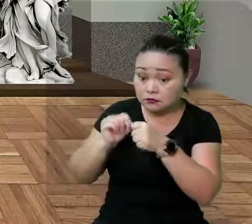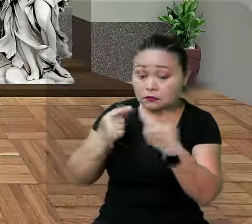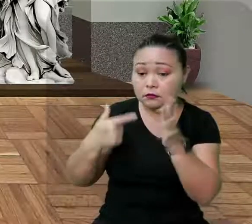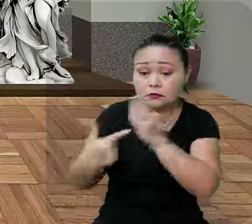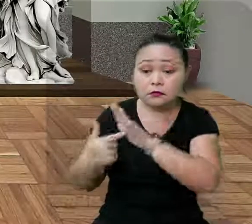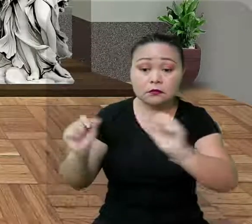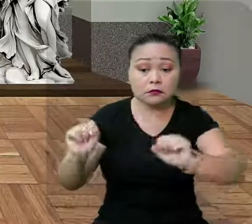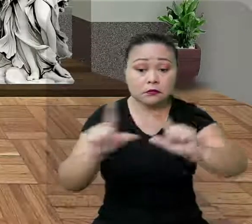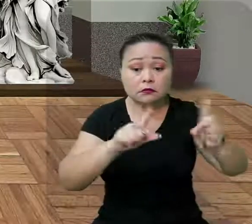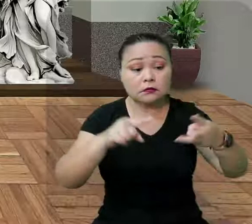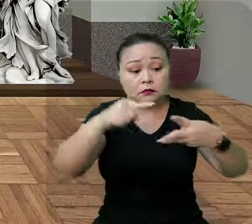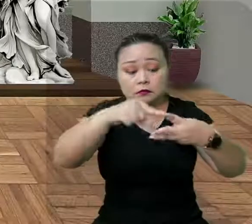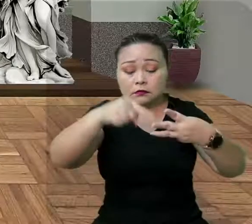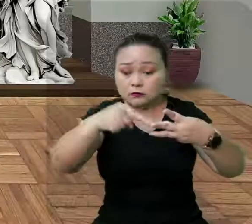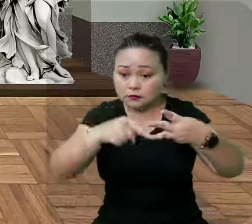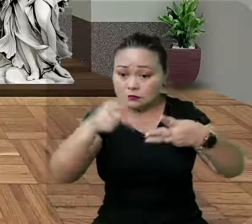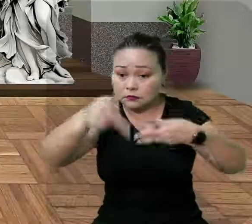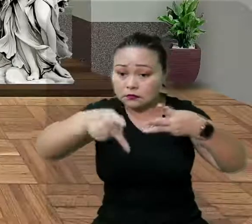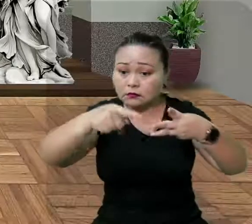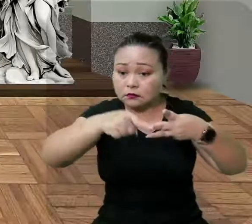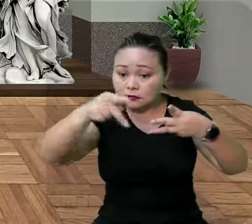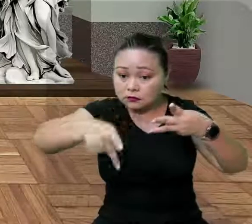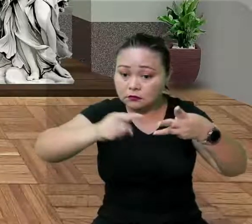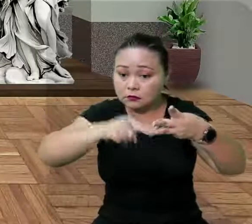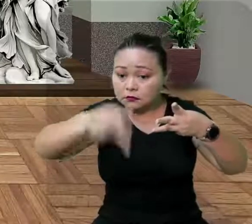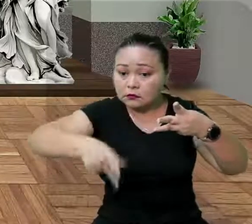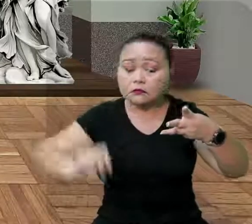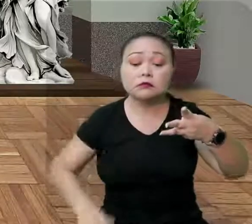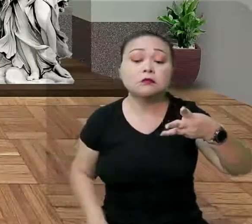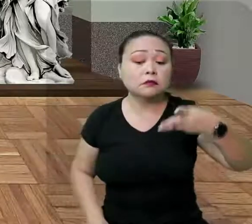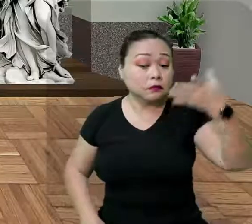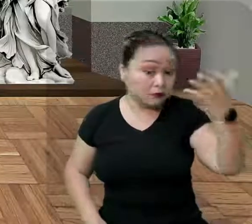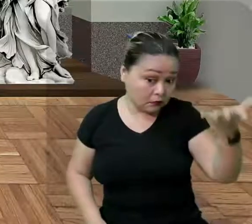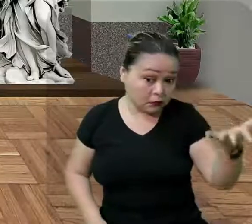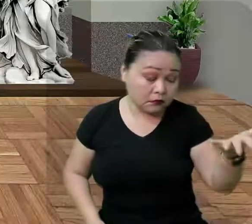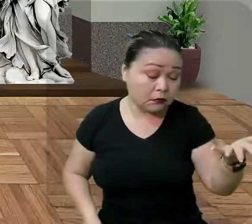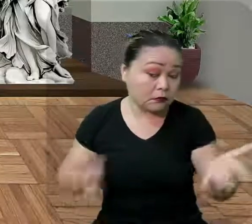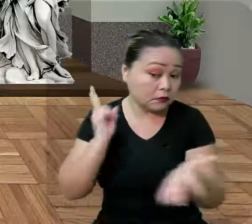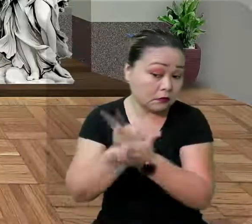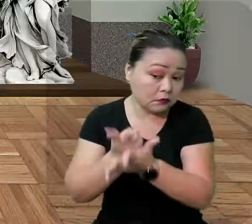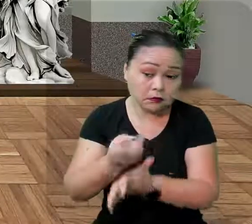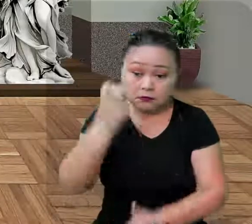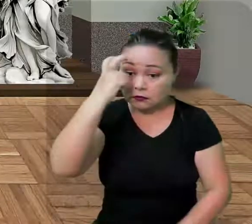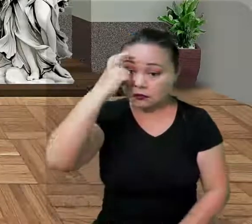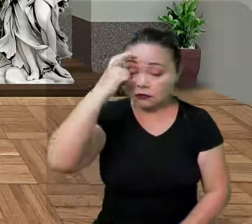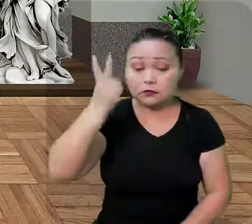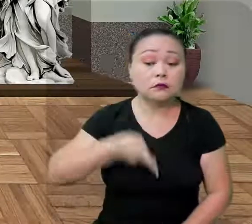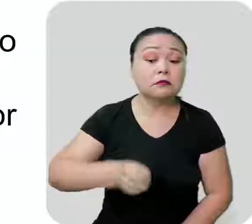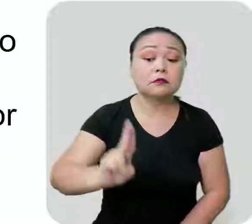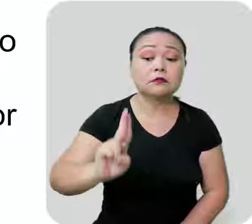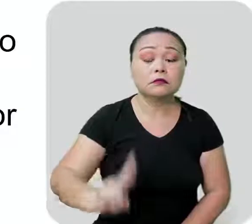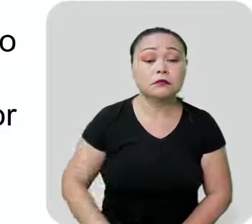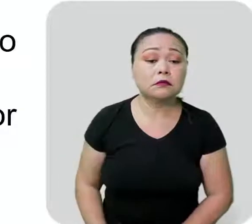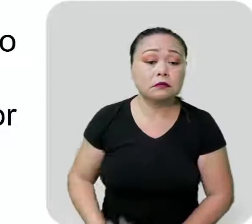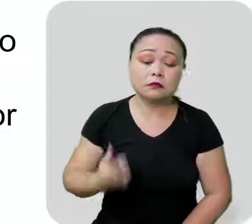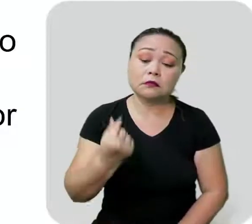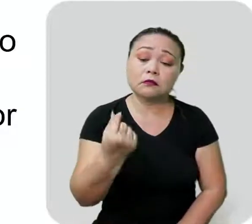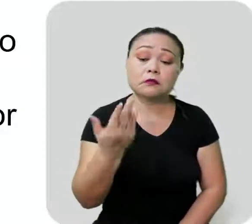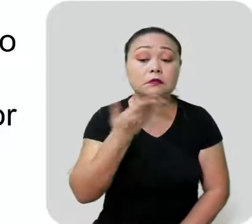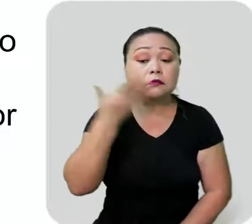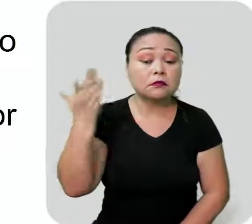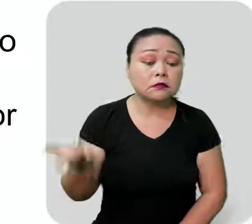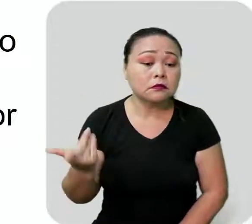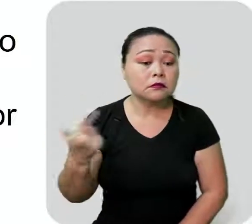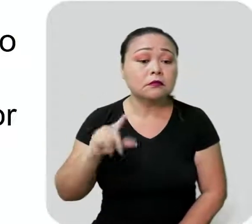que eu vou passar dos Maias dos signos astecas basicamente é a mesma cultura continua lá na economia